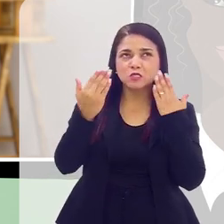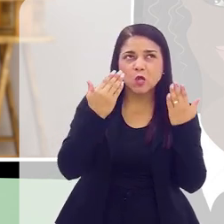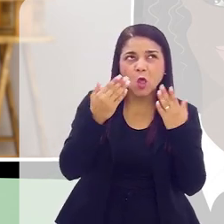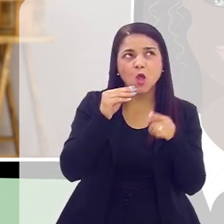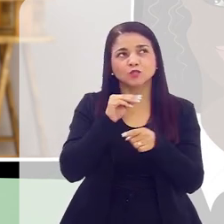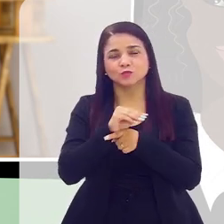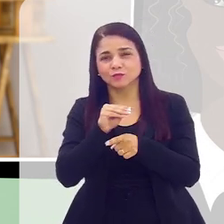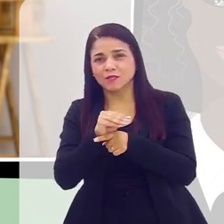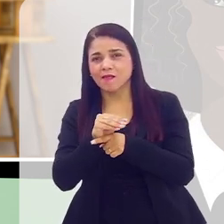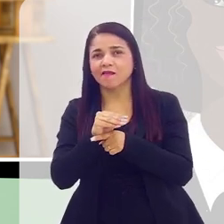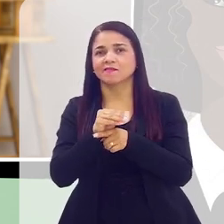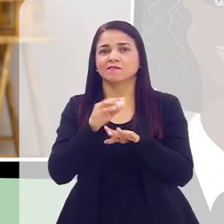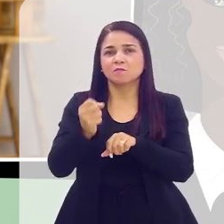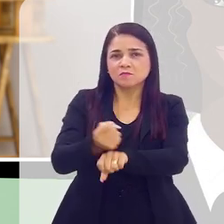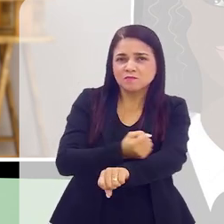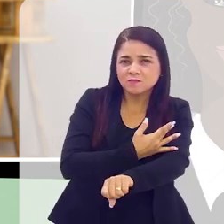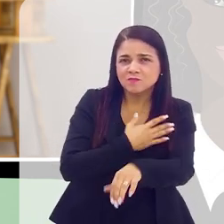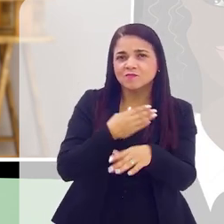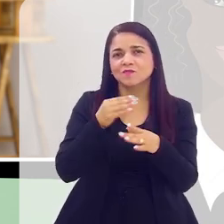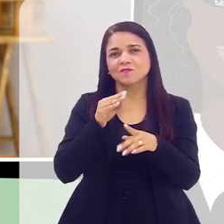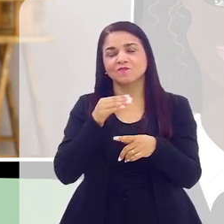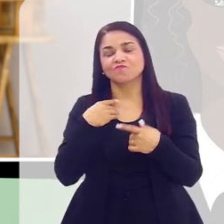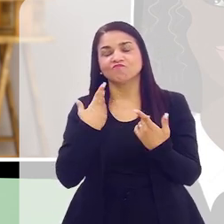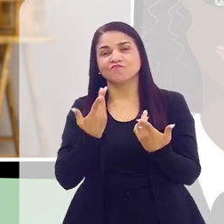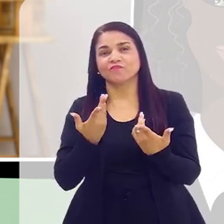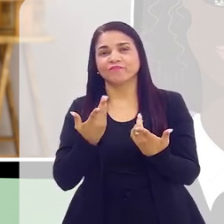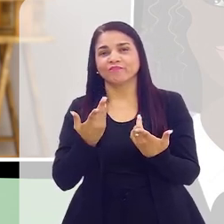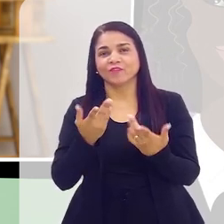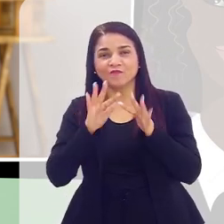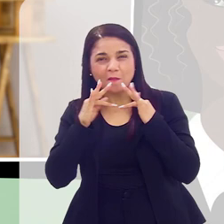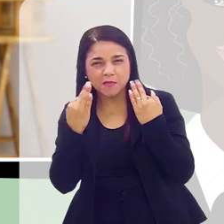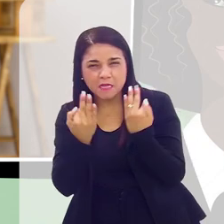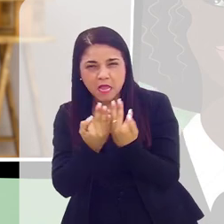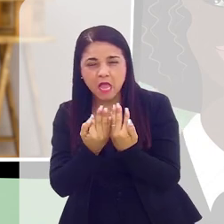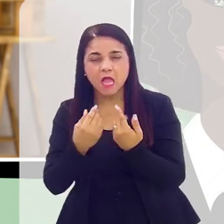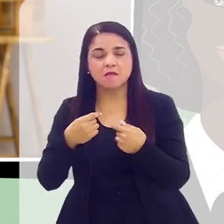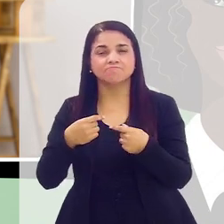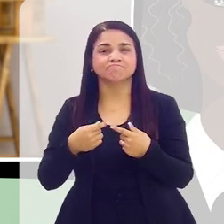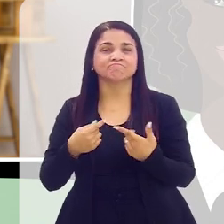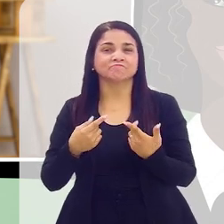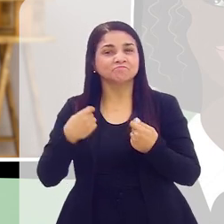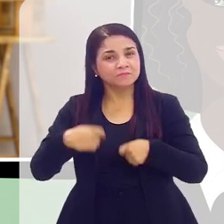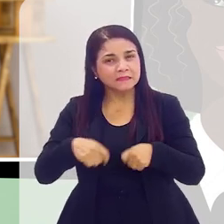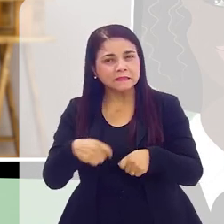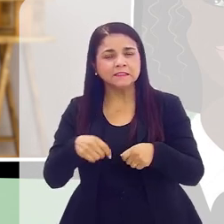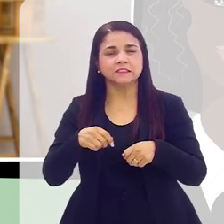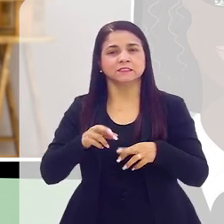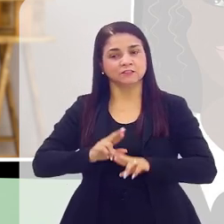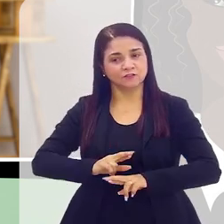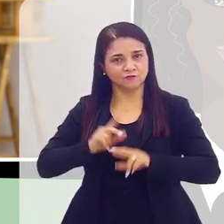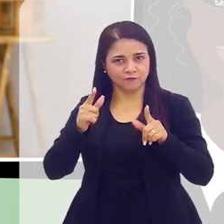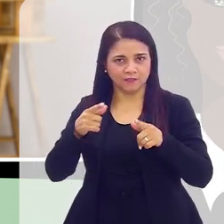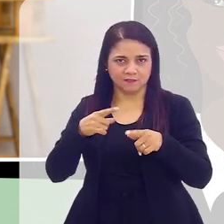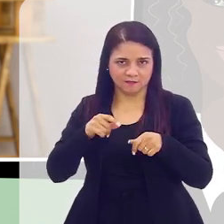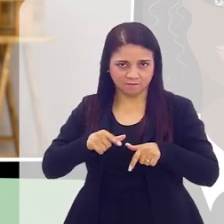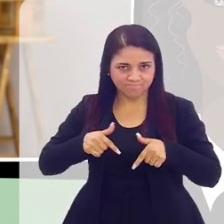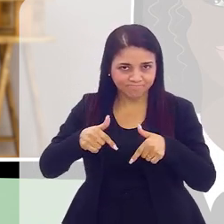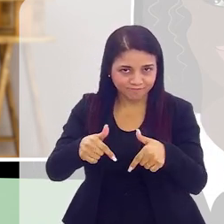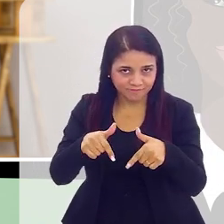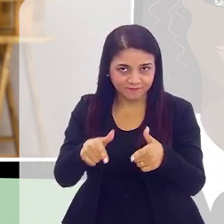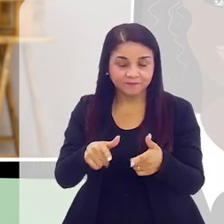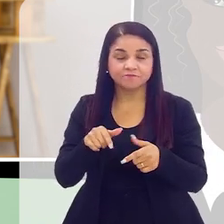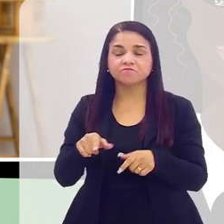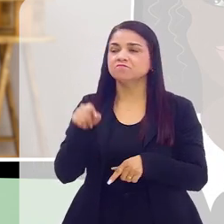familiar, emocional, que faz a diferença. E aí, eu queria perguntar para a